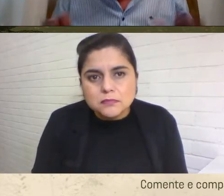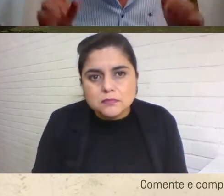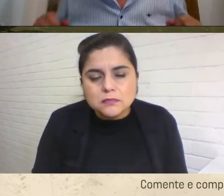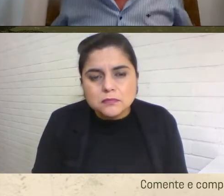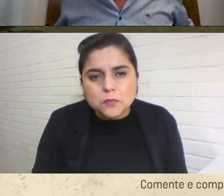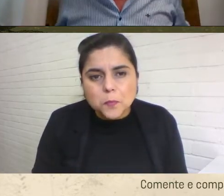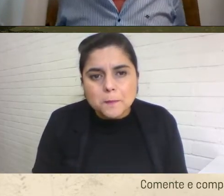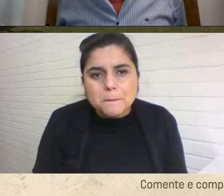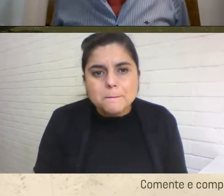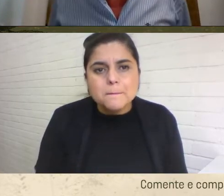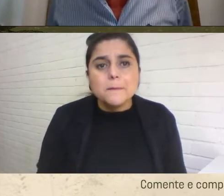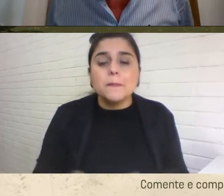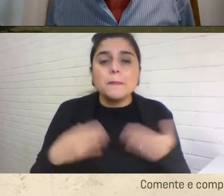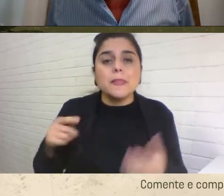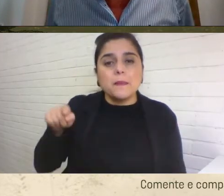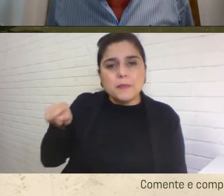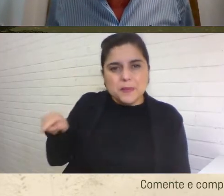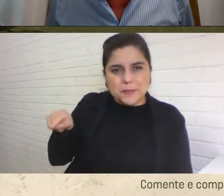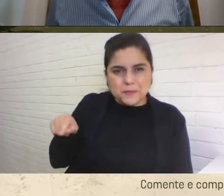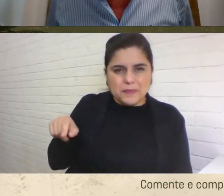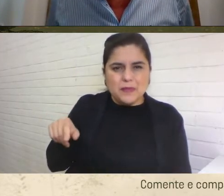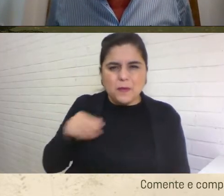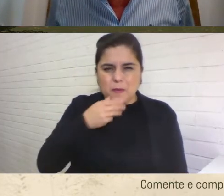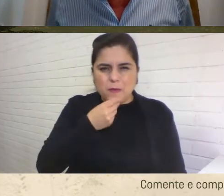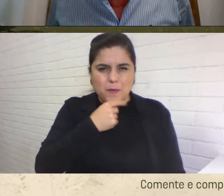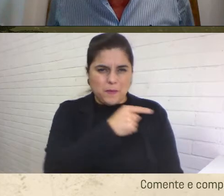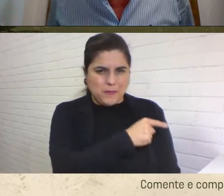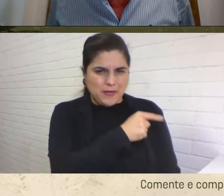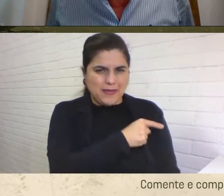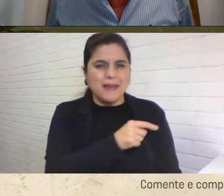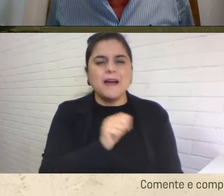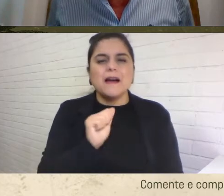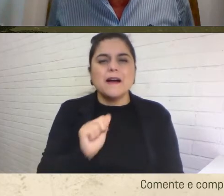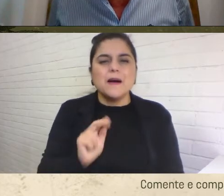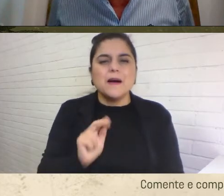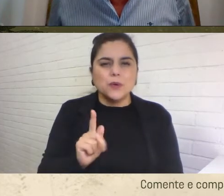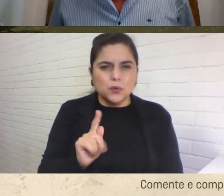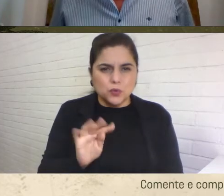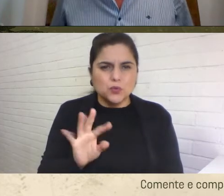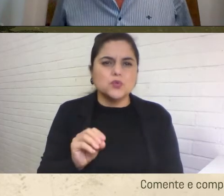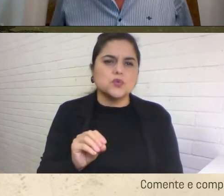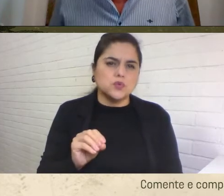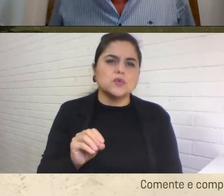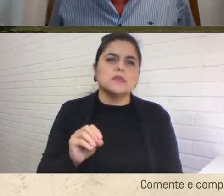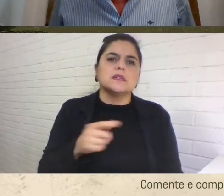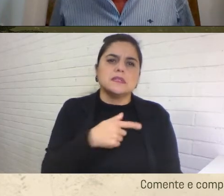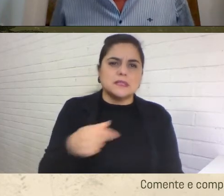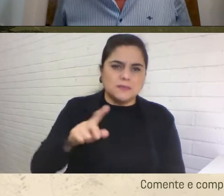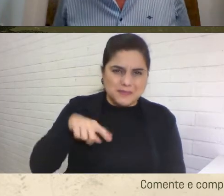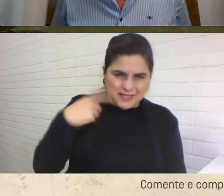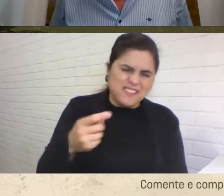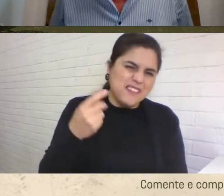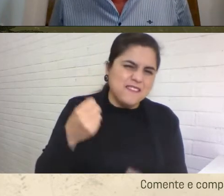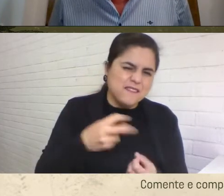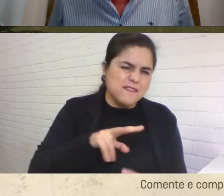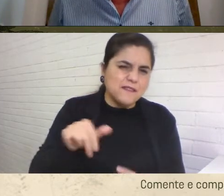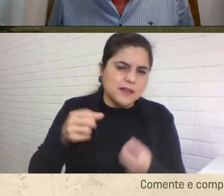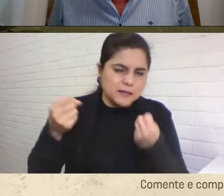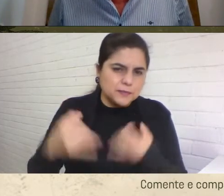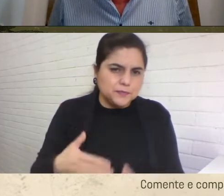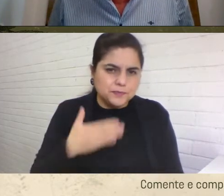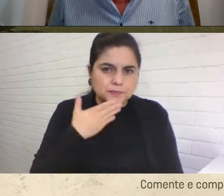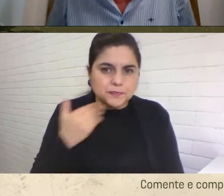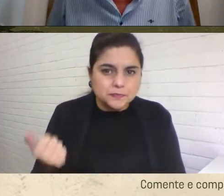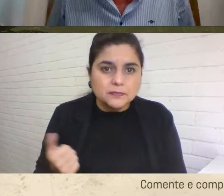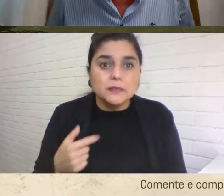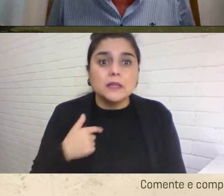O Augusto vai fazer 16 anos na próxima semana. Quero organizar uma festa